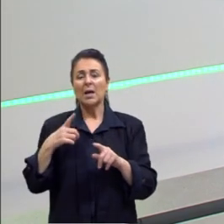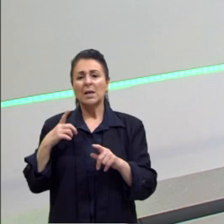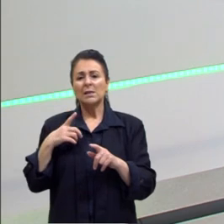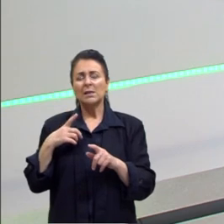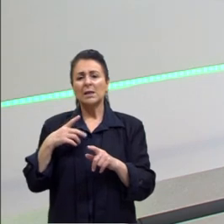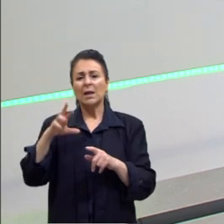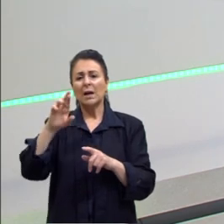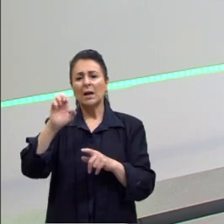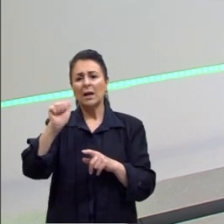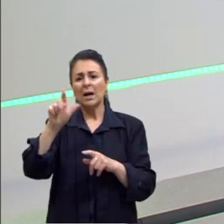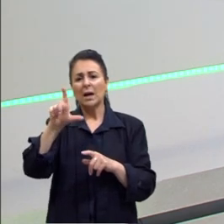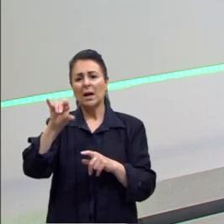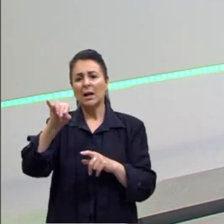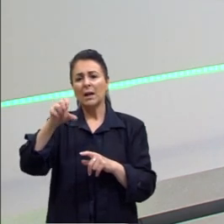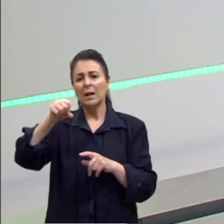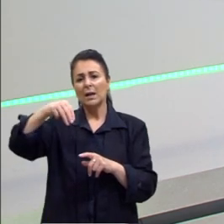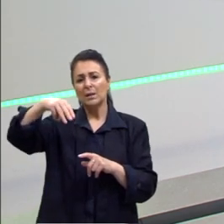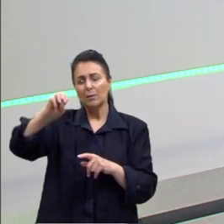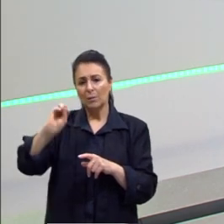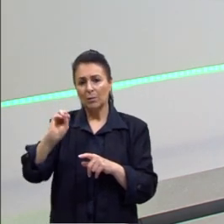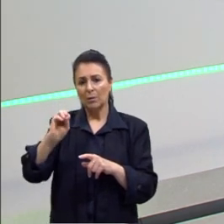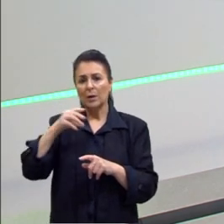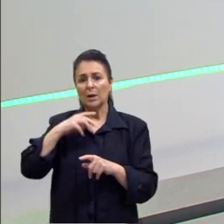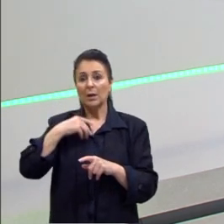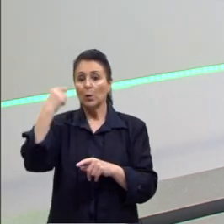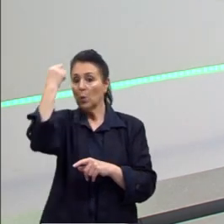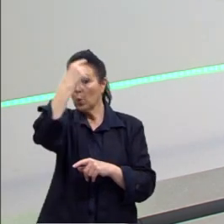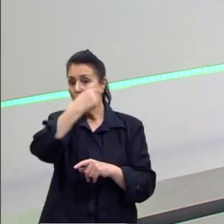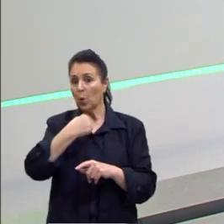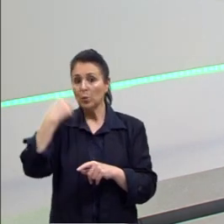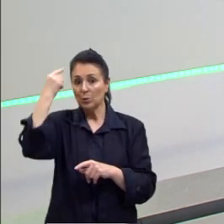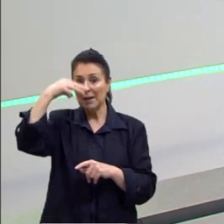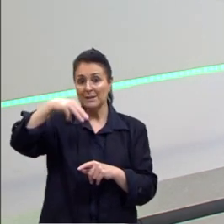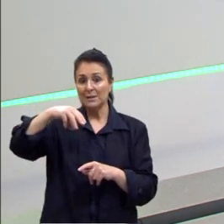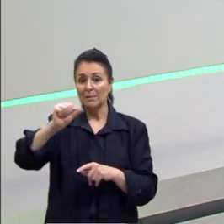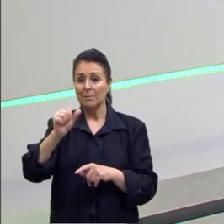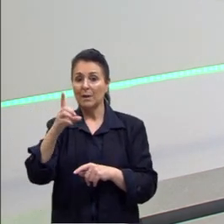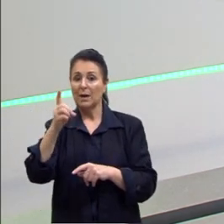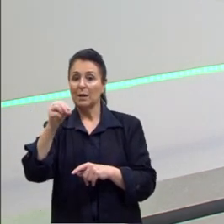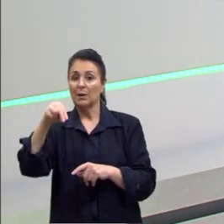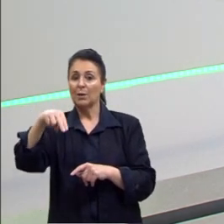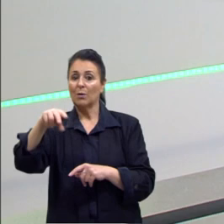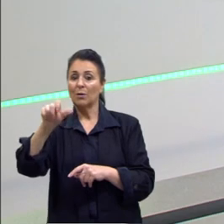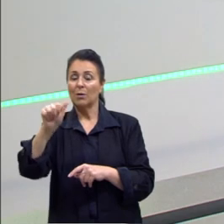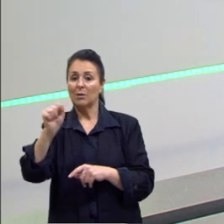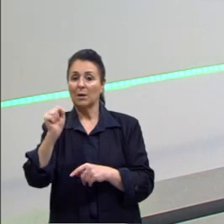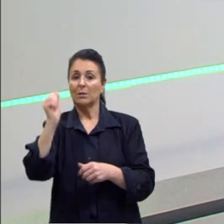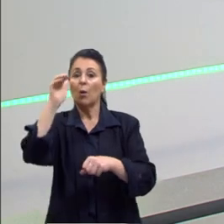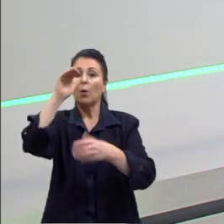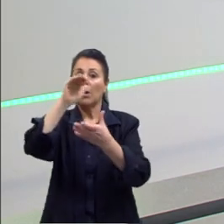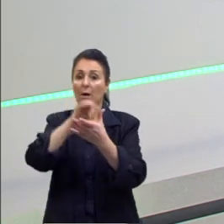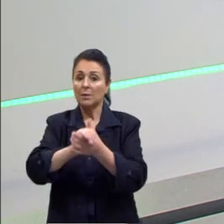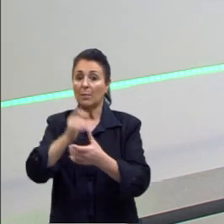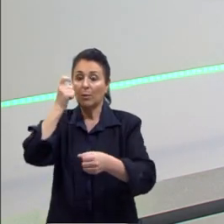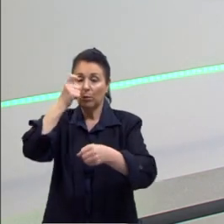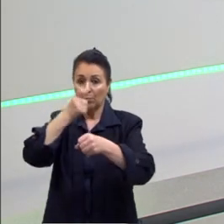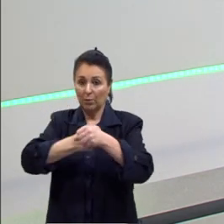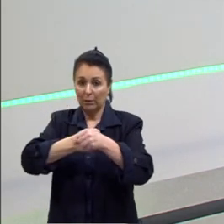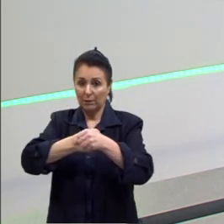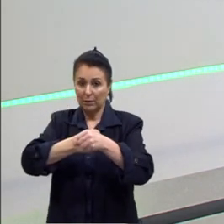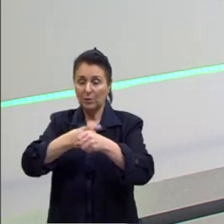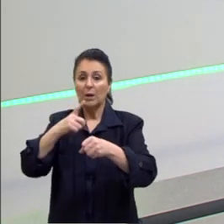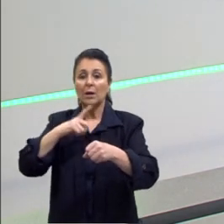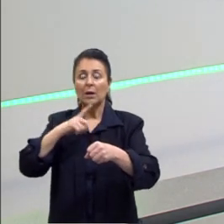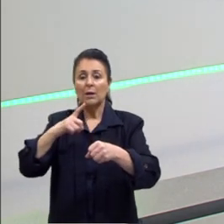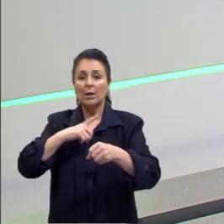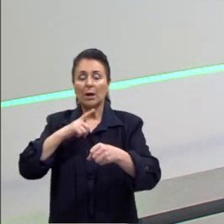muito presente no rosto das madonas que estão representadas nessa figura é o casamento da virgem então tem ali uma